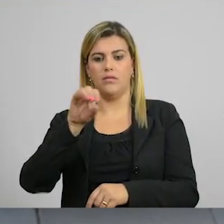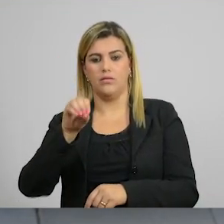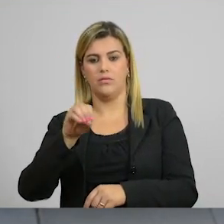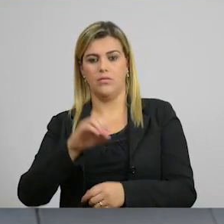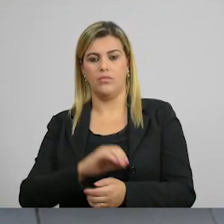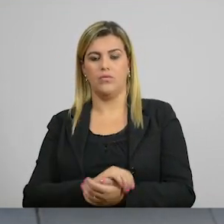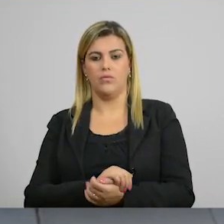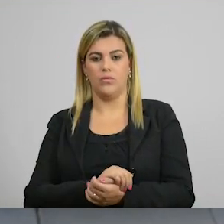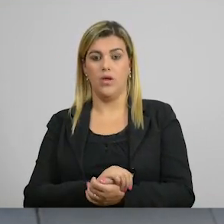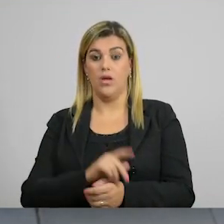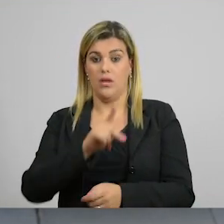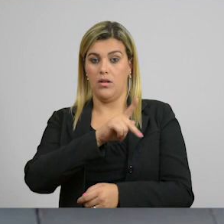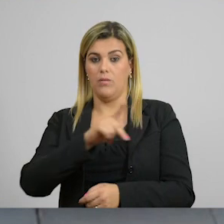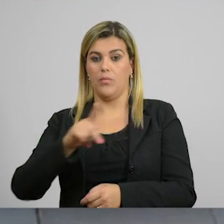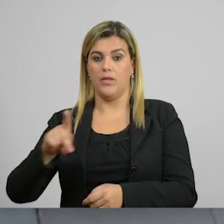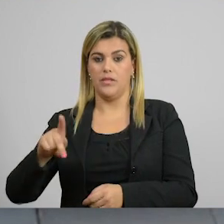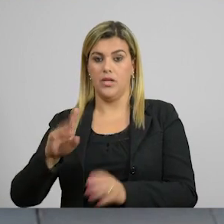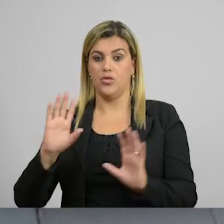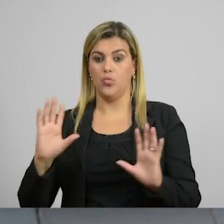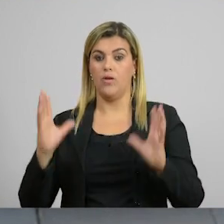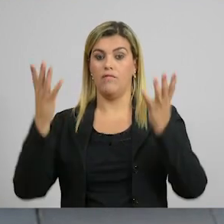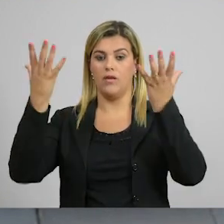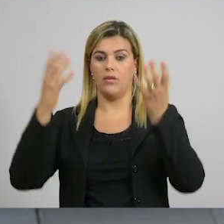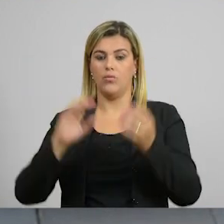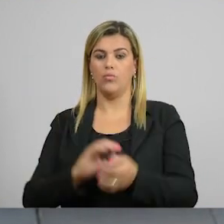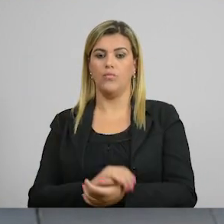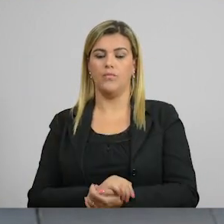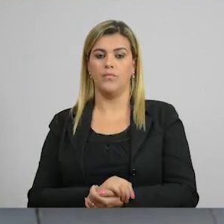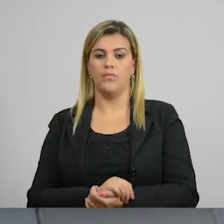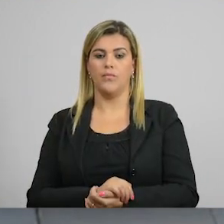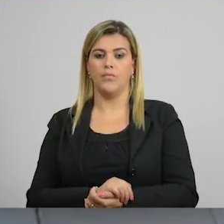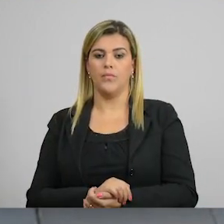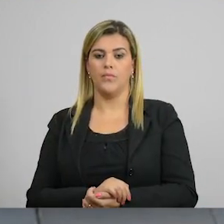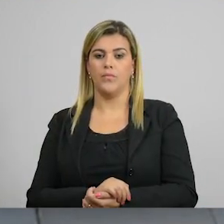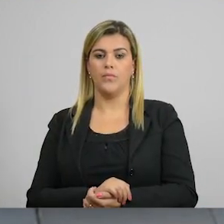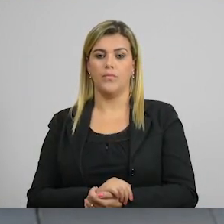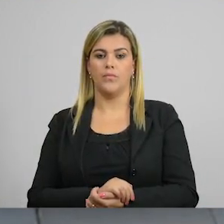Benevides, era o presidente do evento,